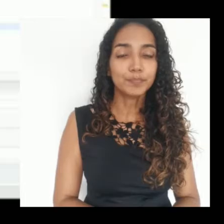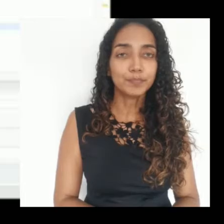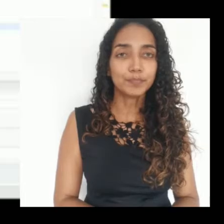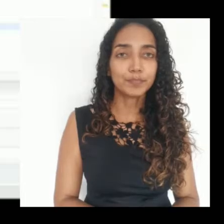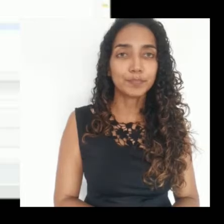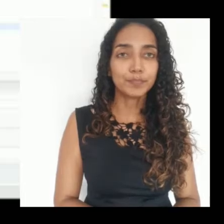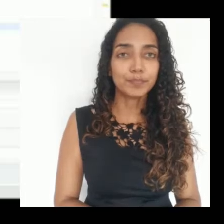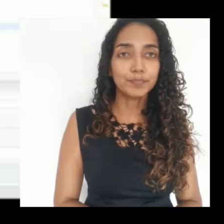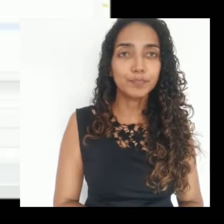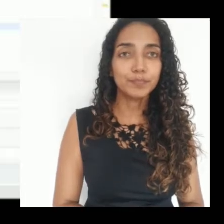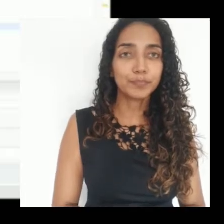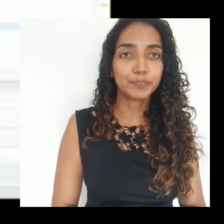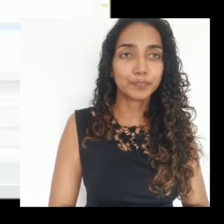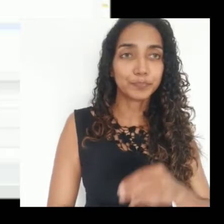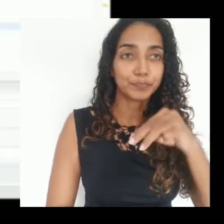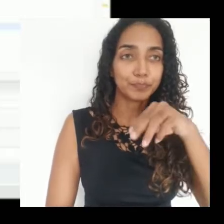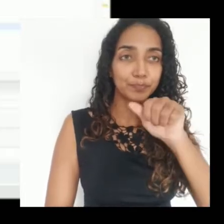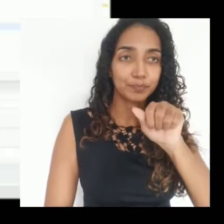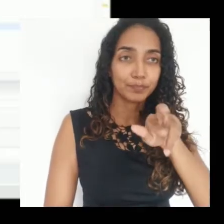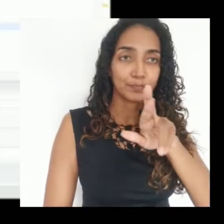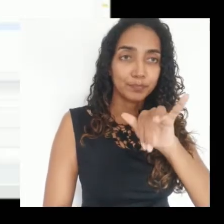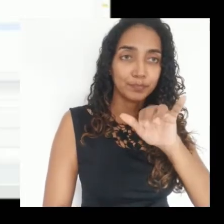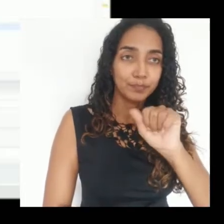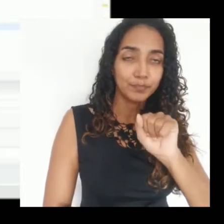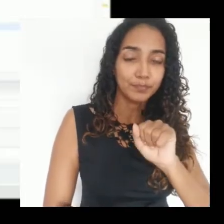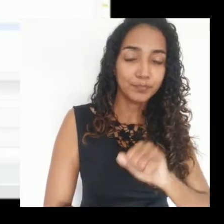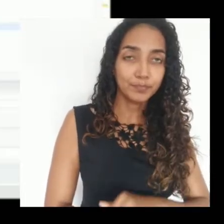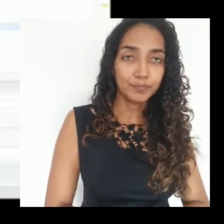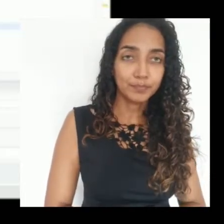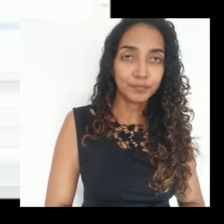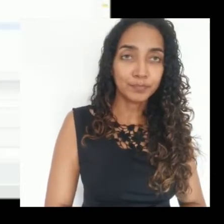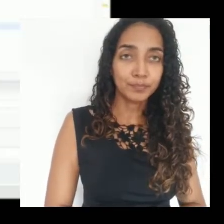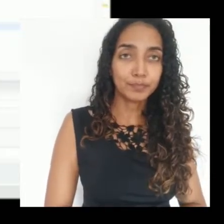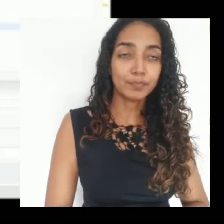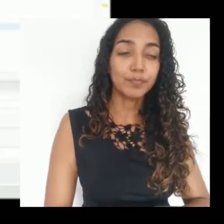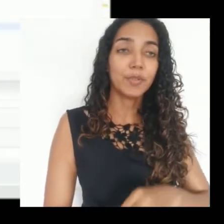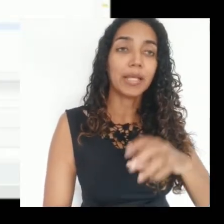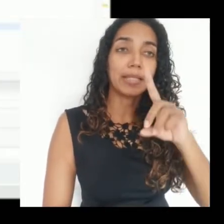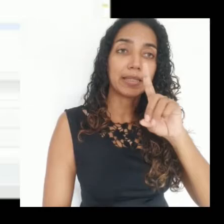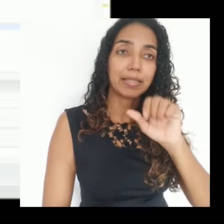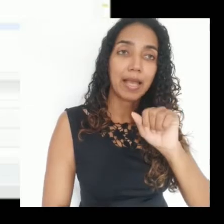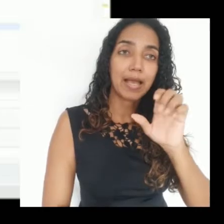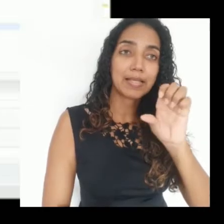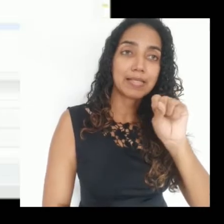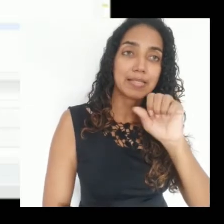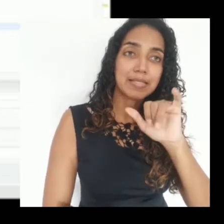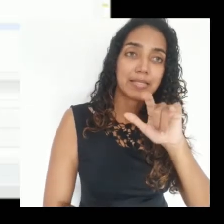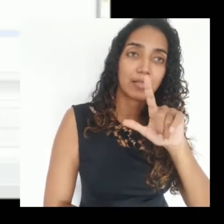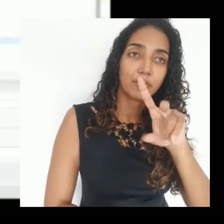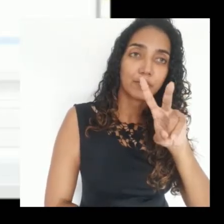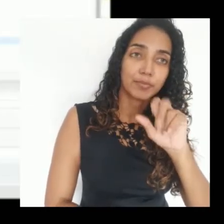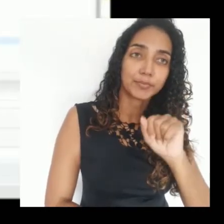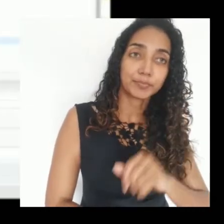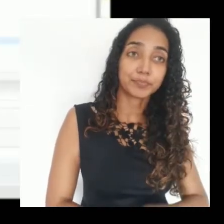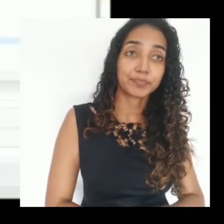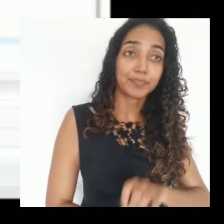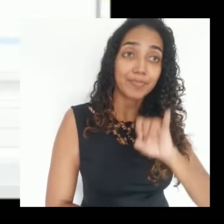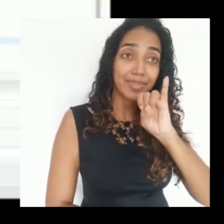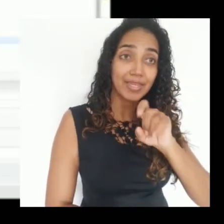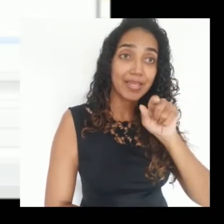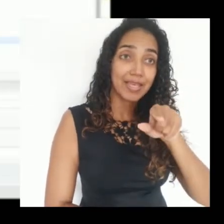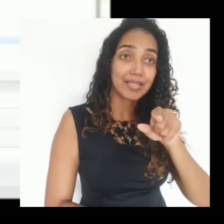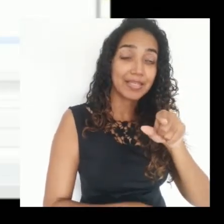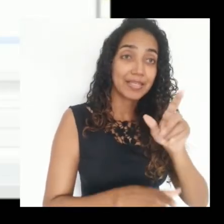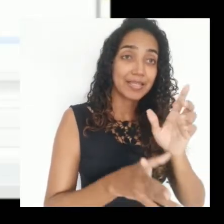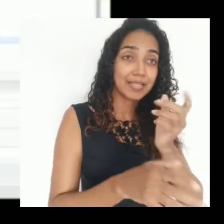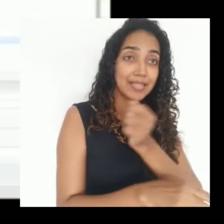e colocar aqui o nome Maria da Silva. Ora, se esses alunos estão matriculados na turma, eu posso